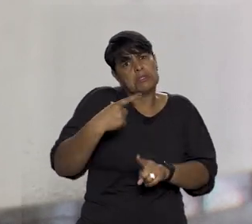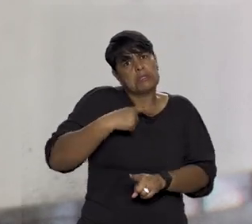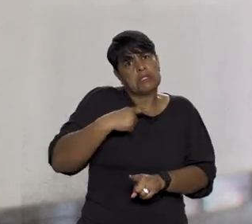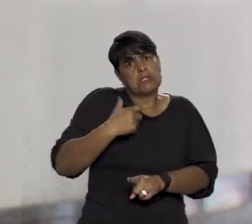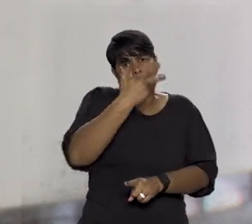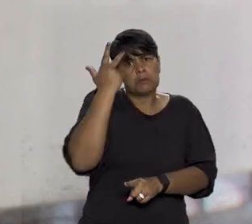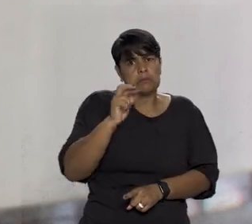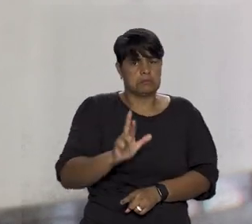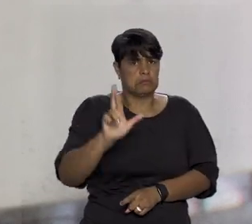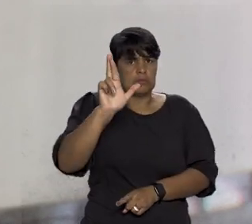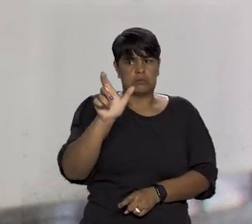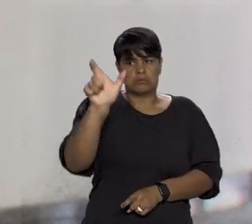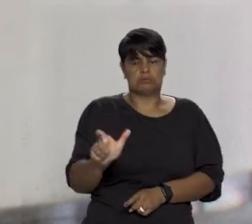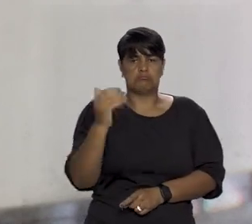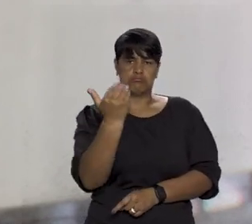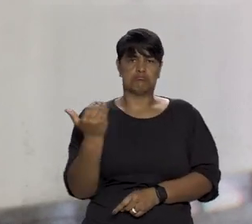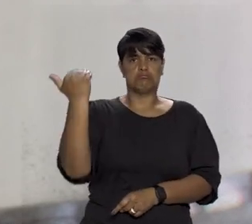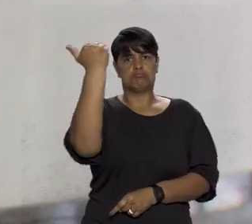autoridade